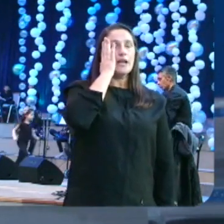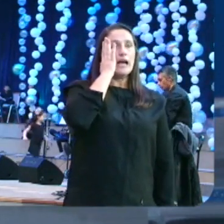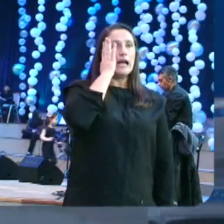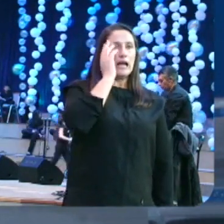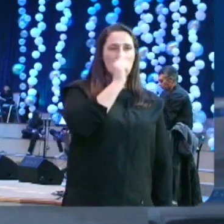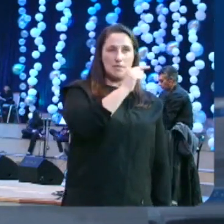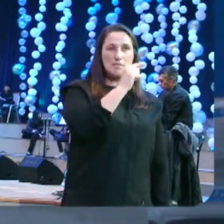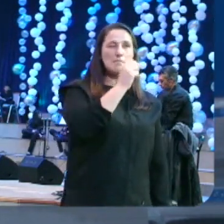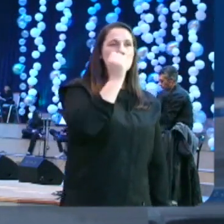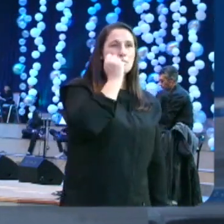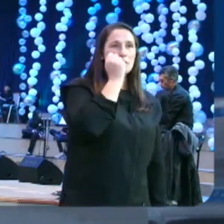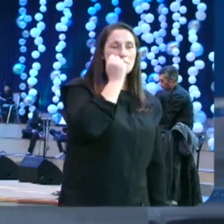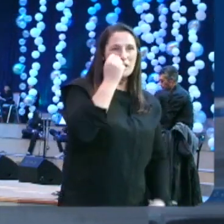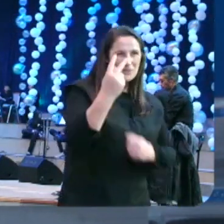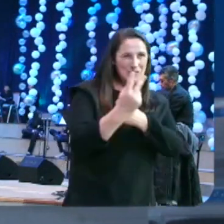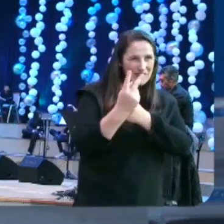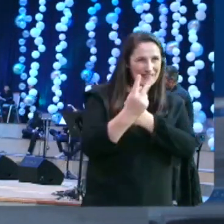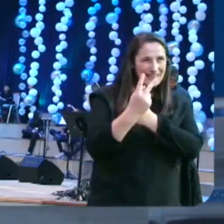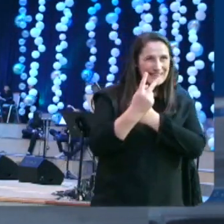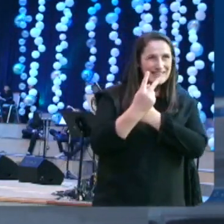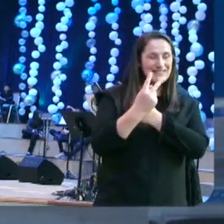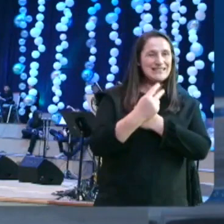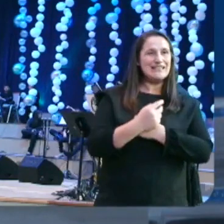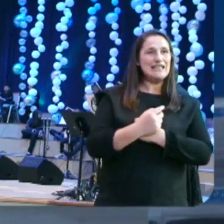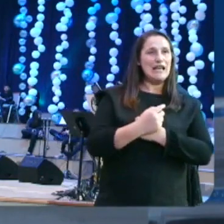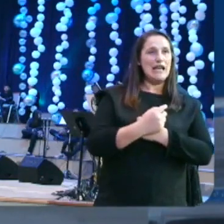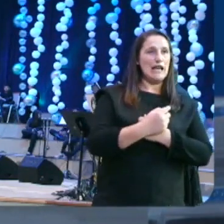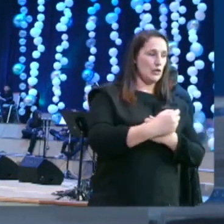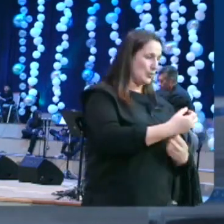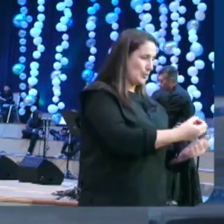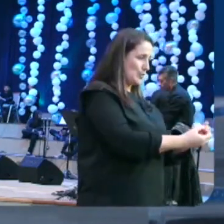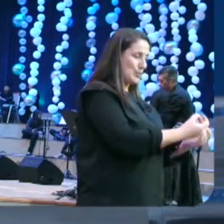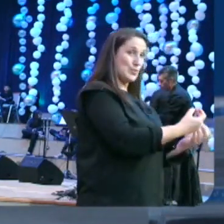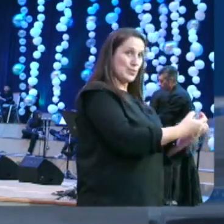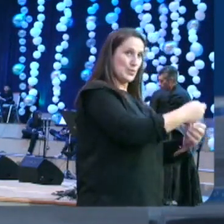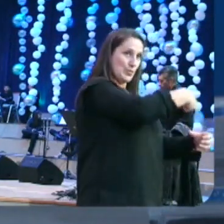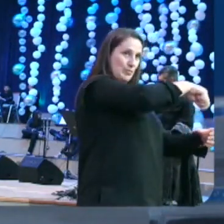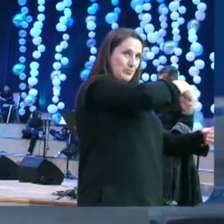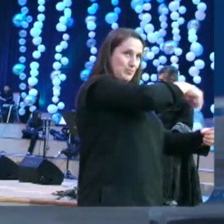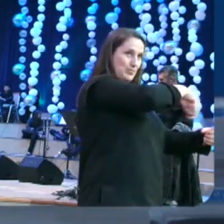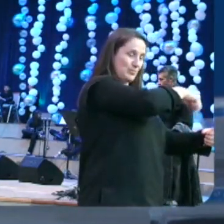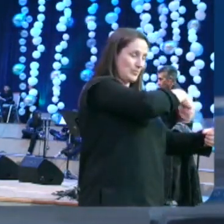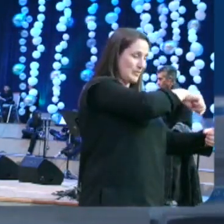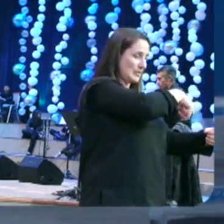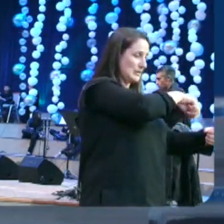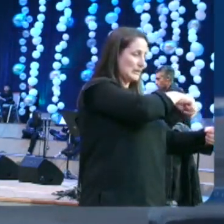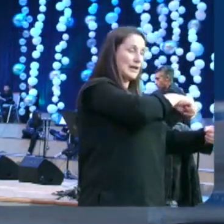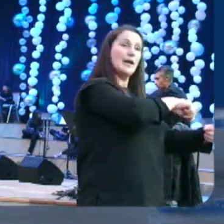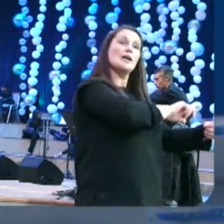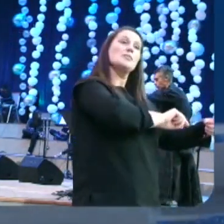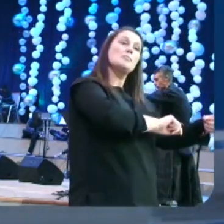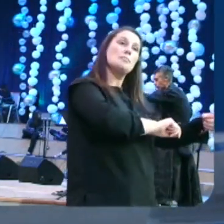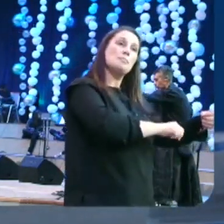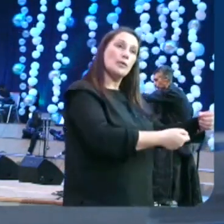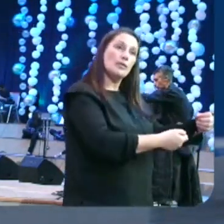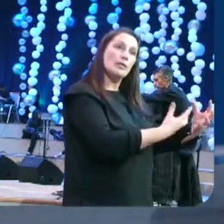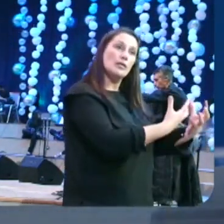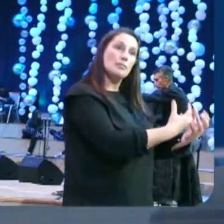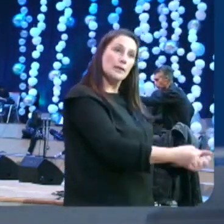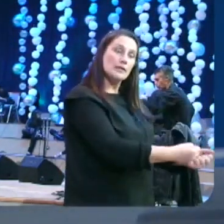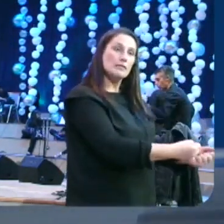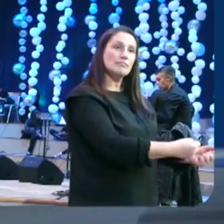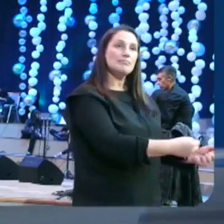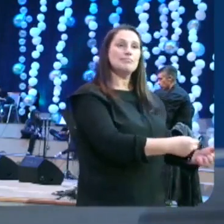coração. Teve um momento, ela fazendo o almoço, que ela precisou desligar o fogo